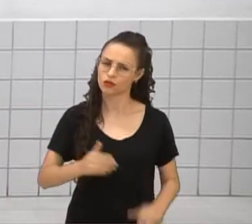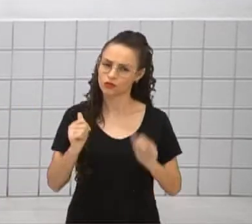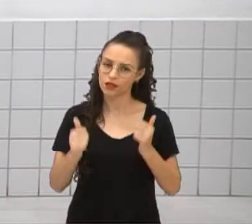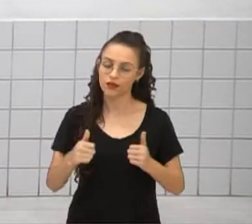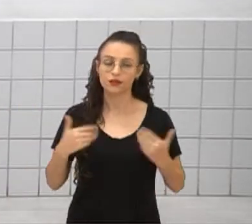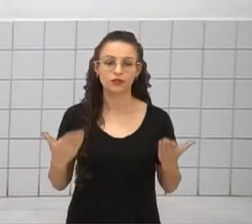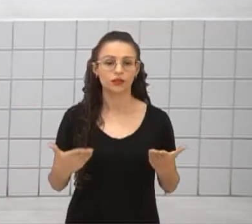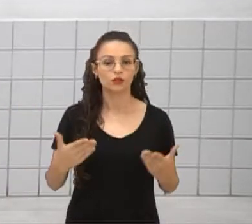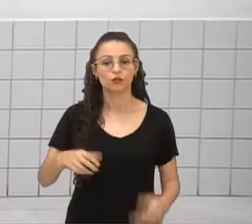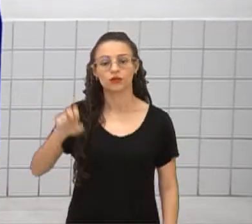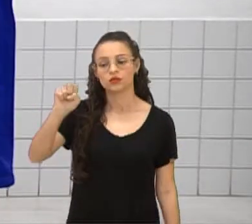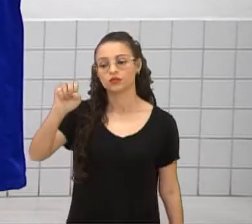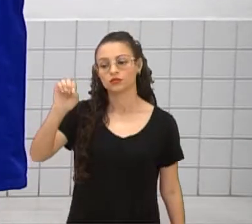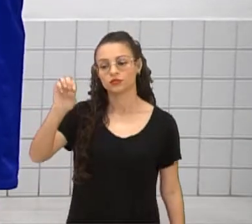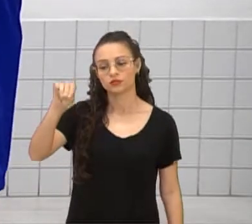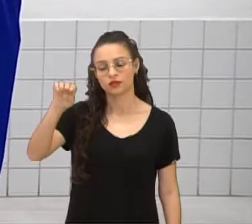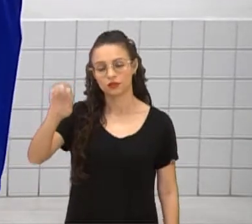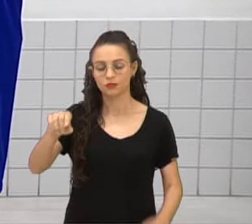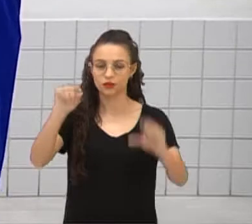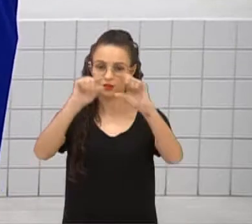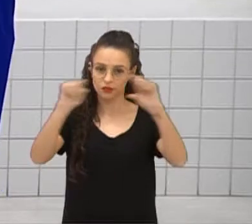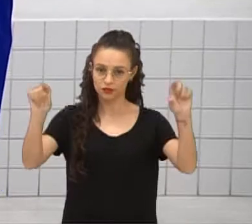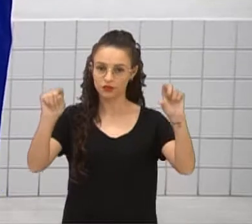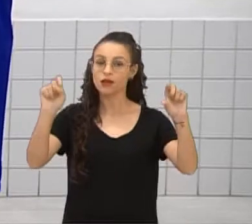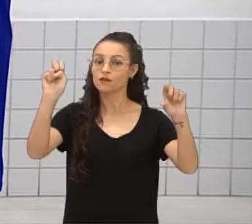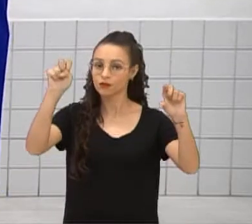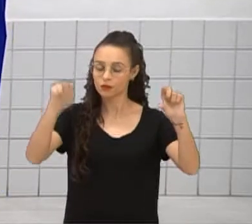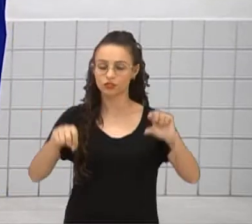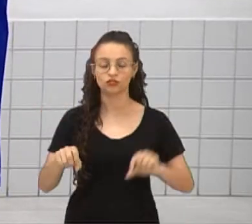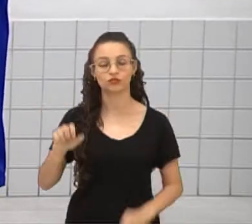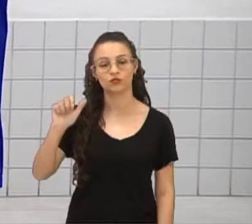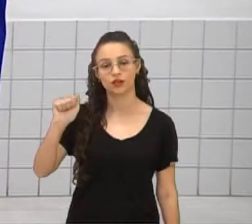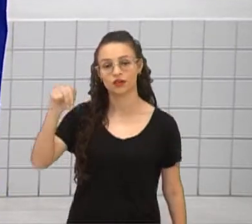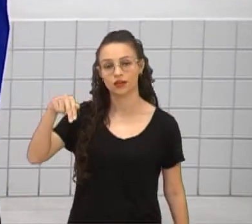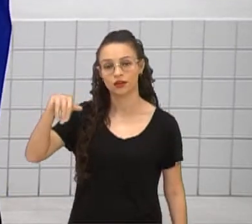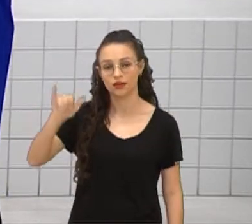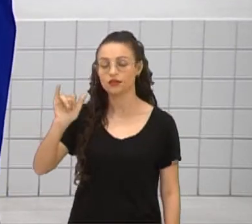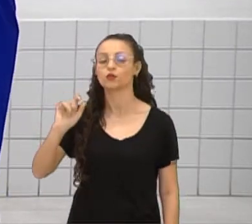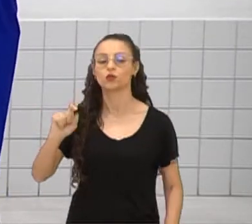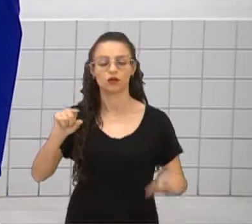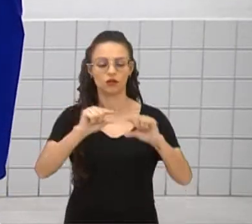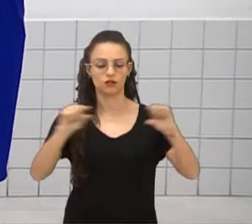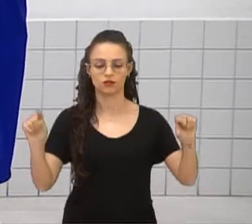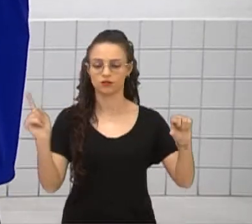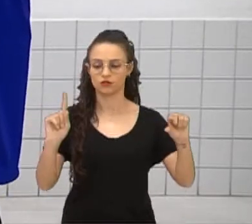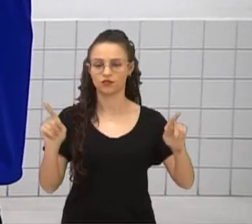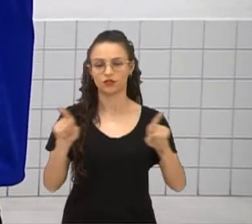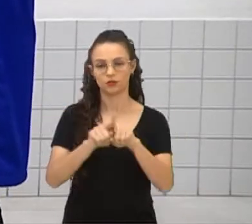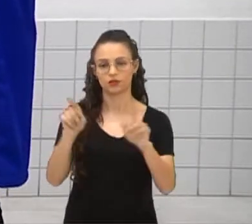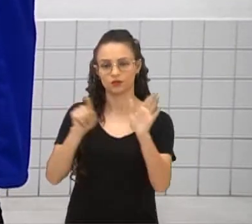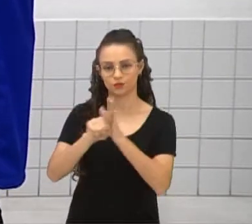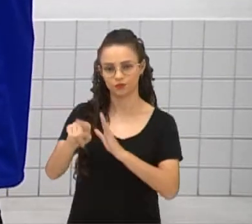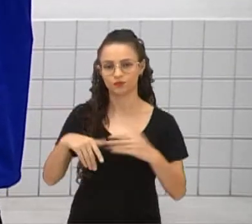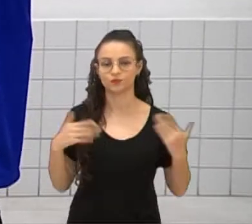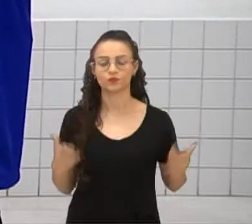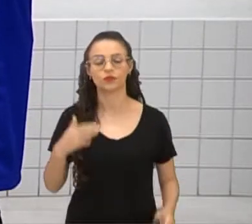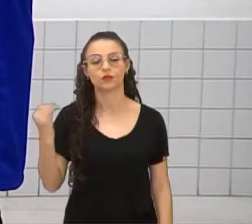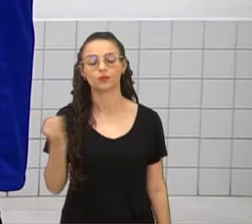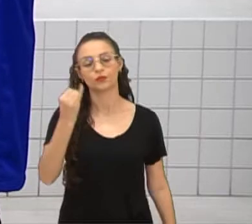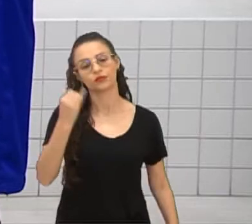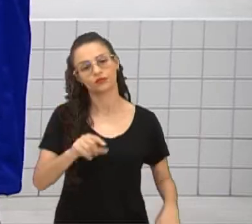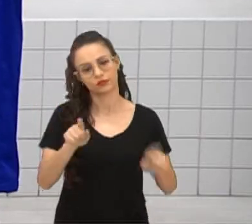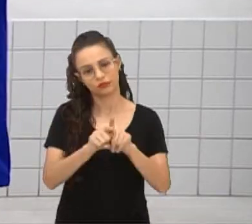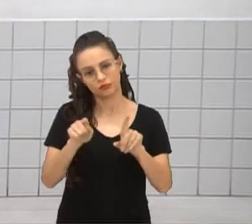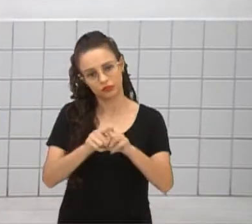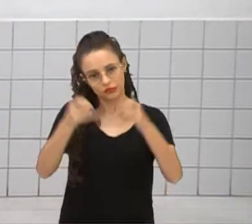né então são afirmativa e Ellen negativa e interrogativa é importante frisar kit